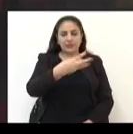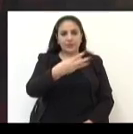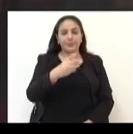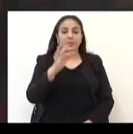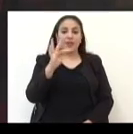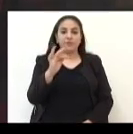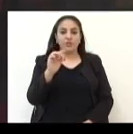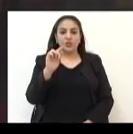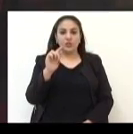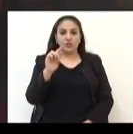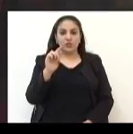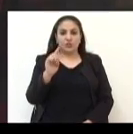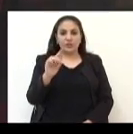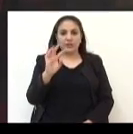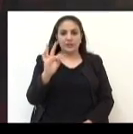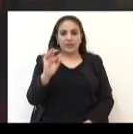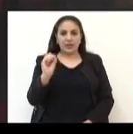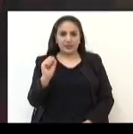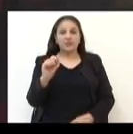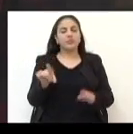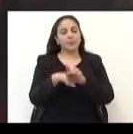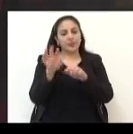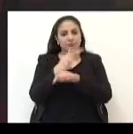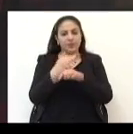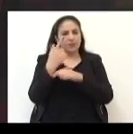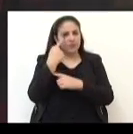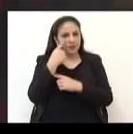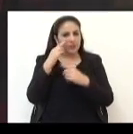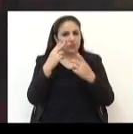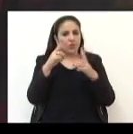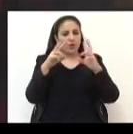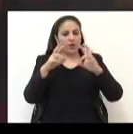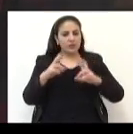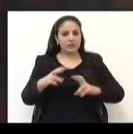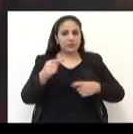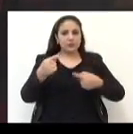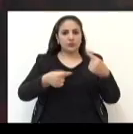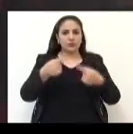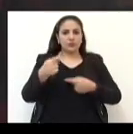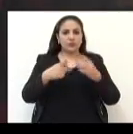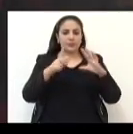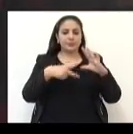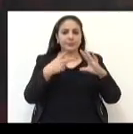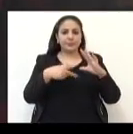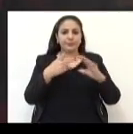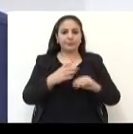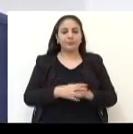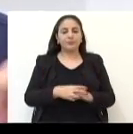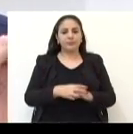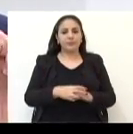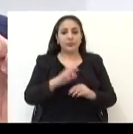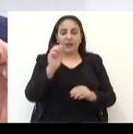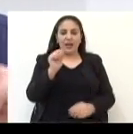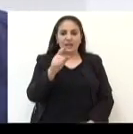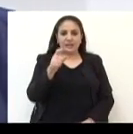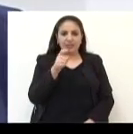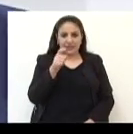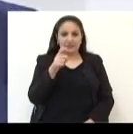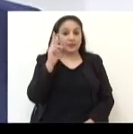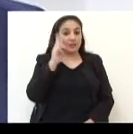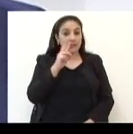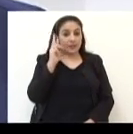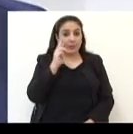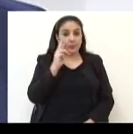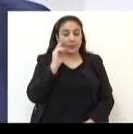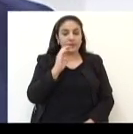13º, FGTS e férias. Veja como o assunto repercute na Câmara de Passo Fundo. O vereador Alex